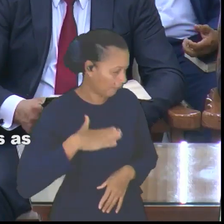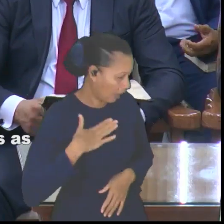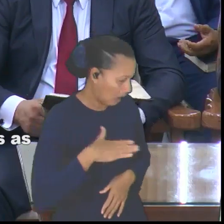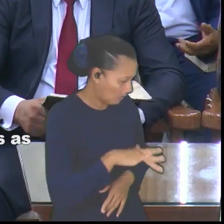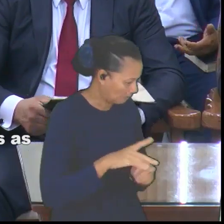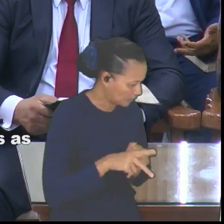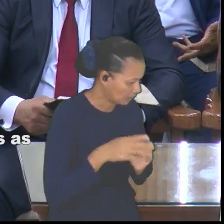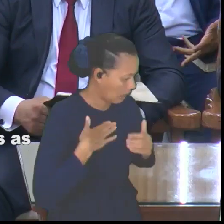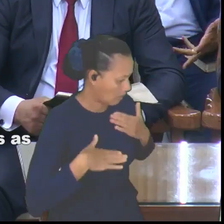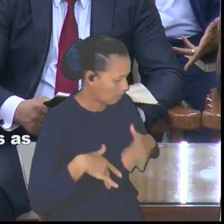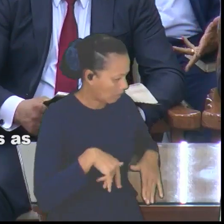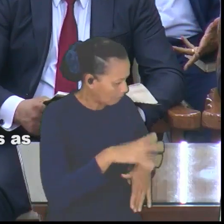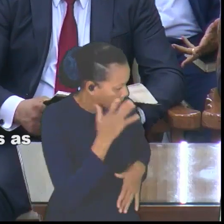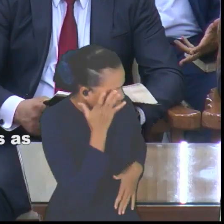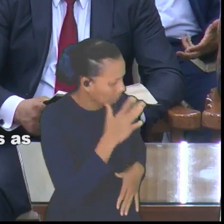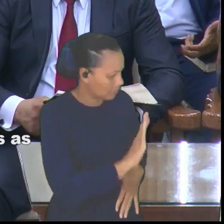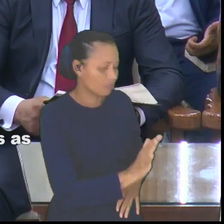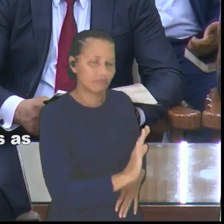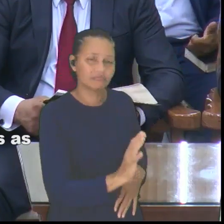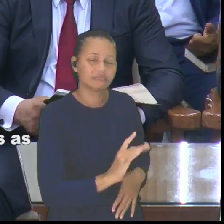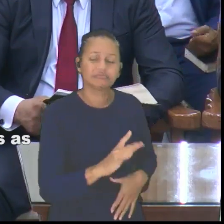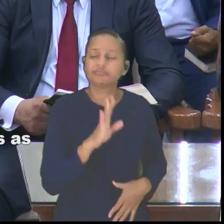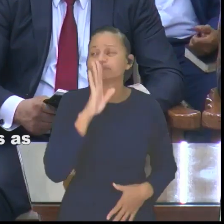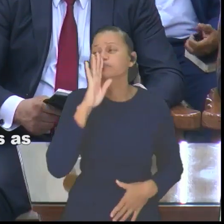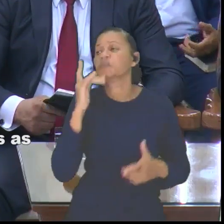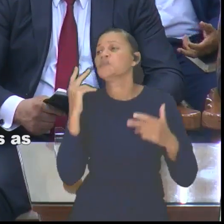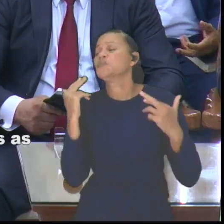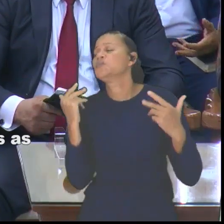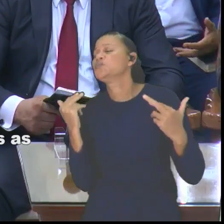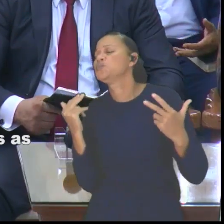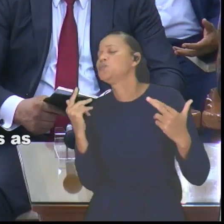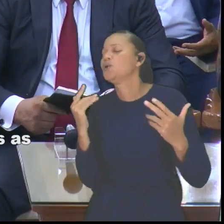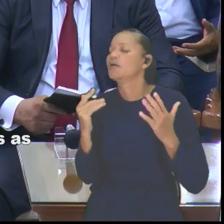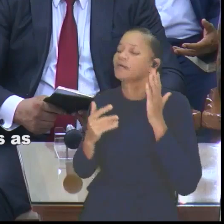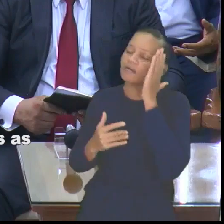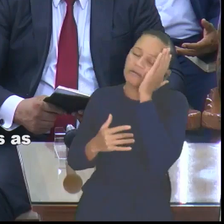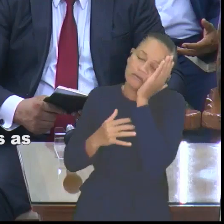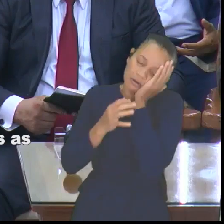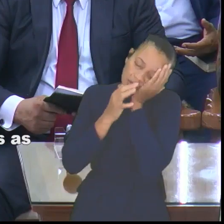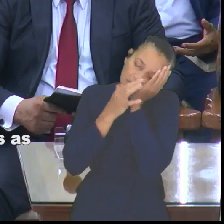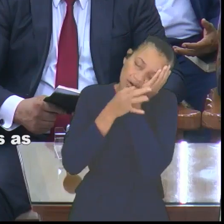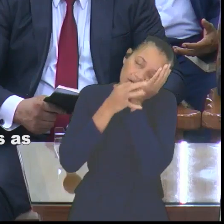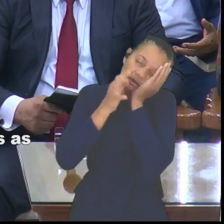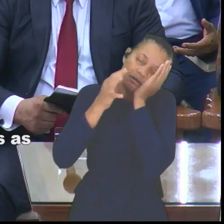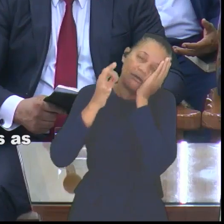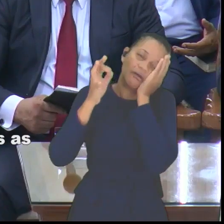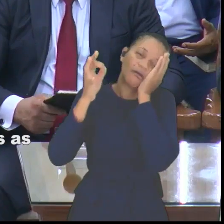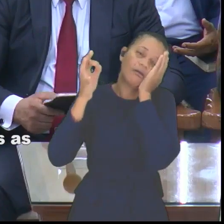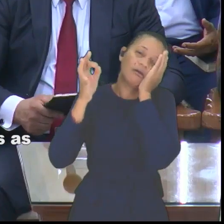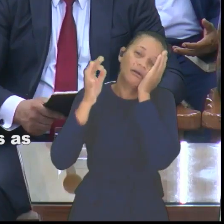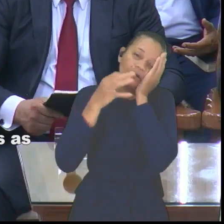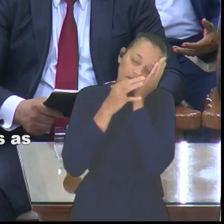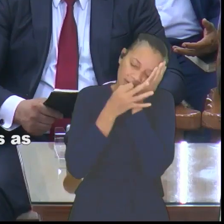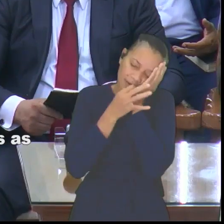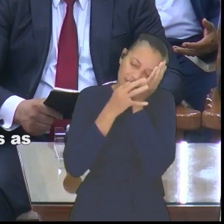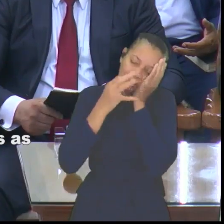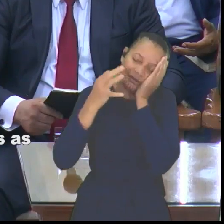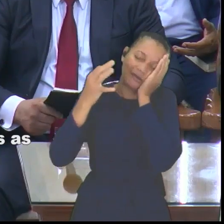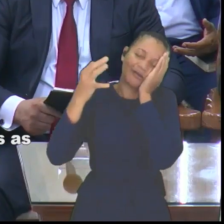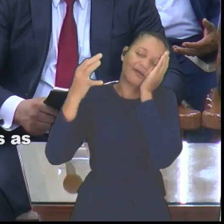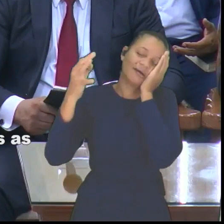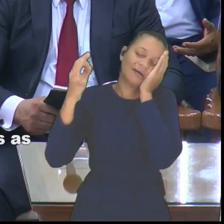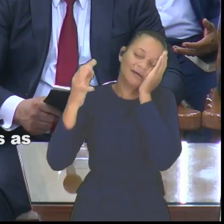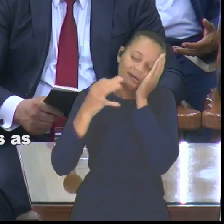aí, descanse, durma. Pedro dormia. Olha, irmão, dormia que roncava na prisão, não sei, né? Aqui, ó.